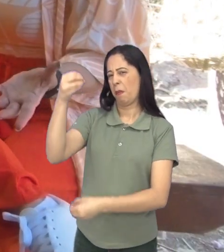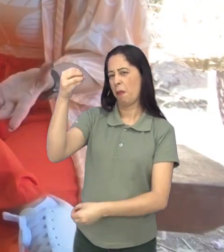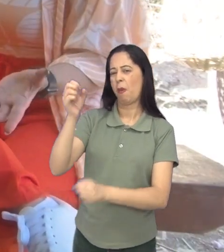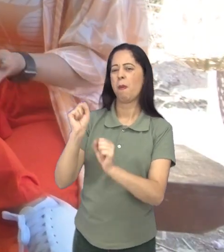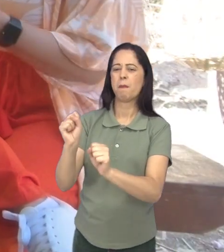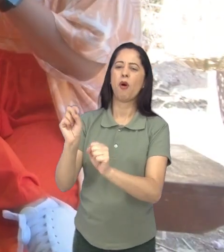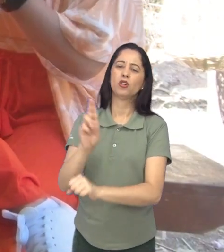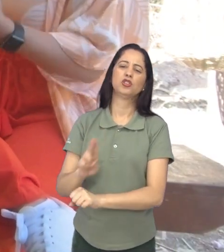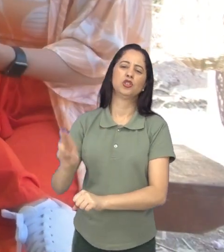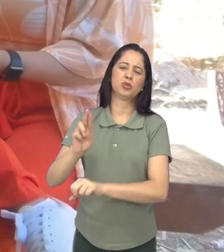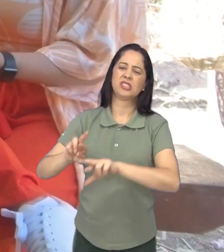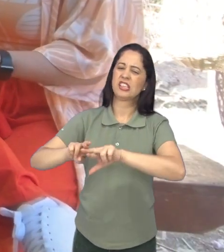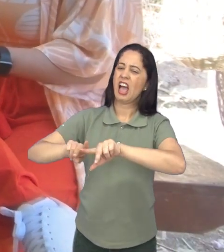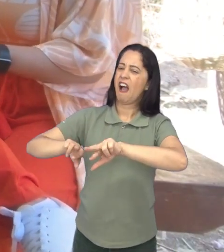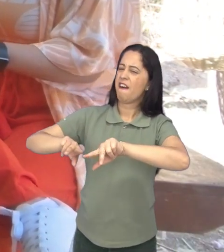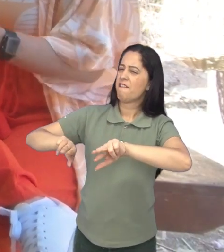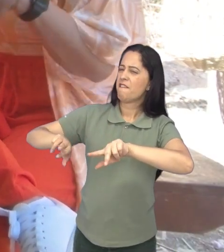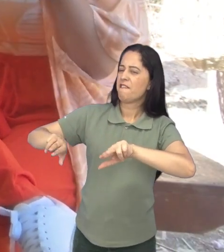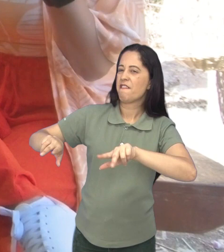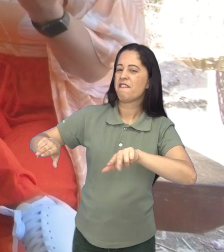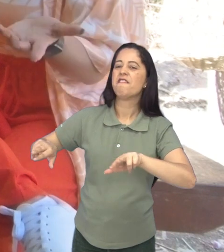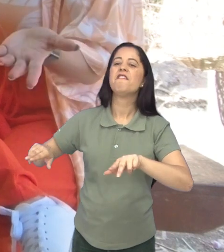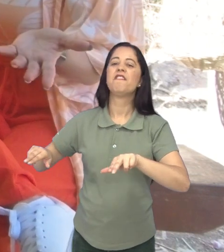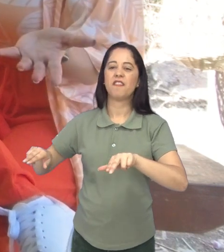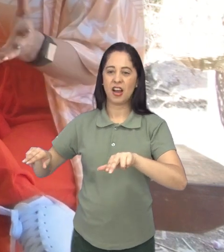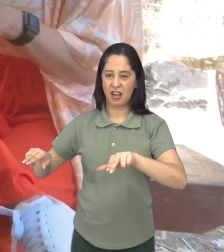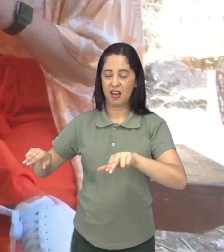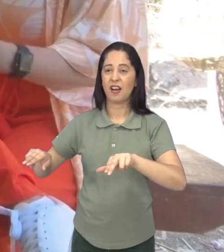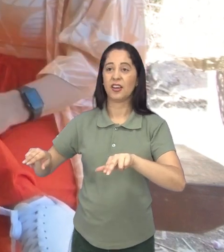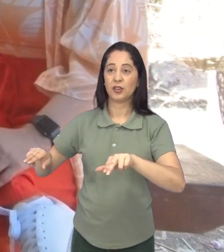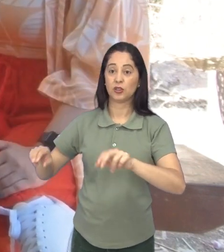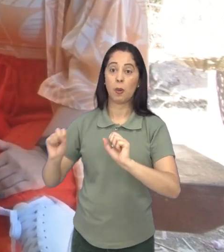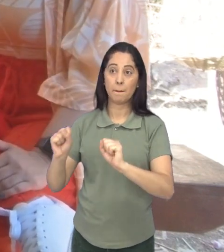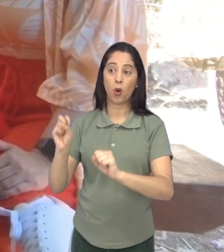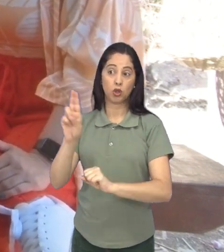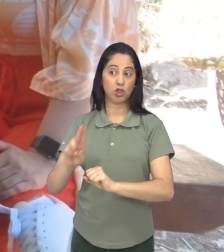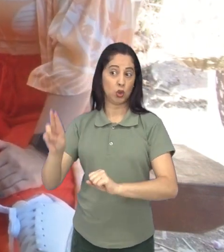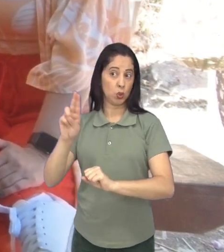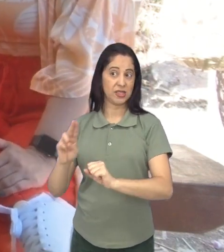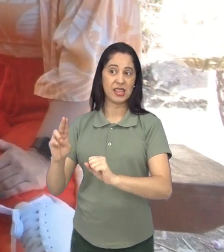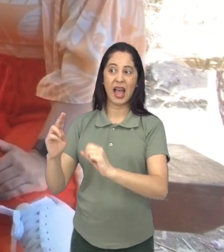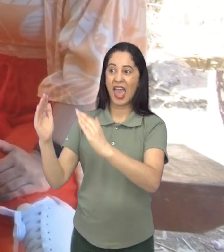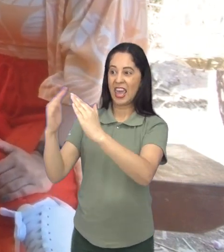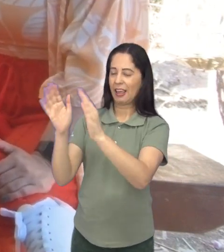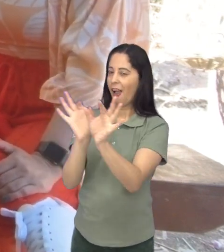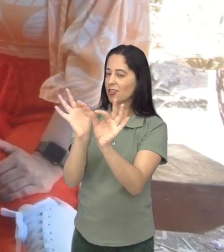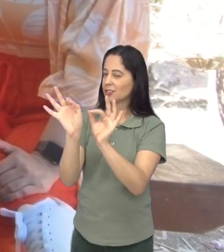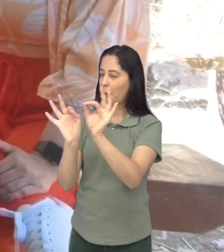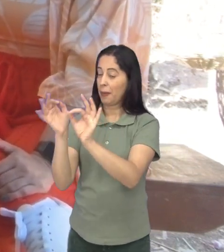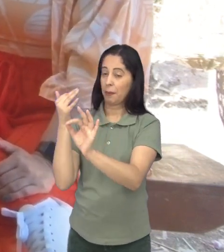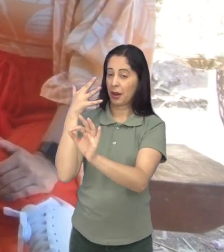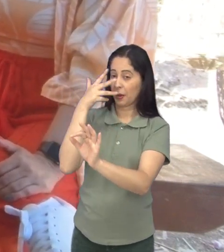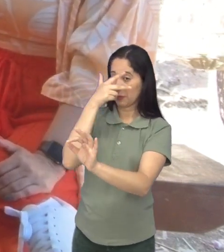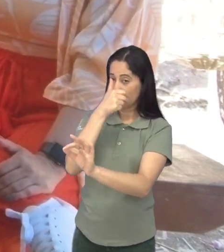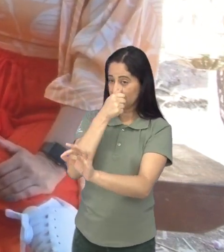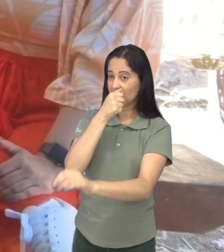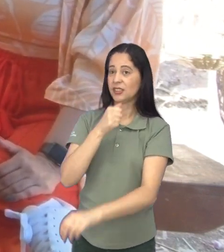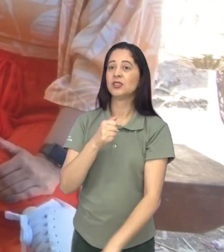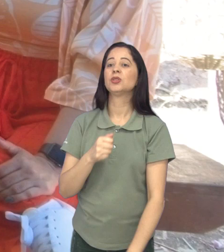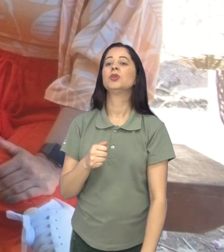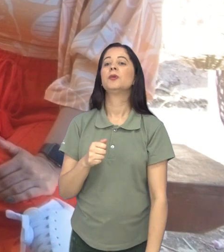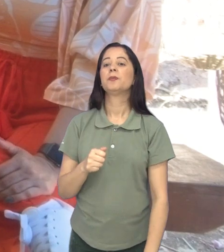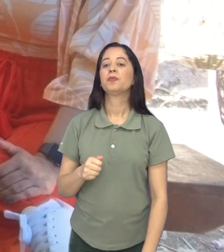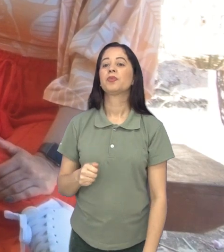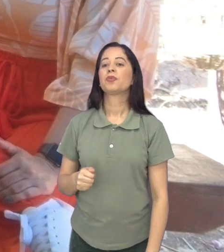várias coisas, tanto para decoração quanto para muito mais coisas. Inclusive, a gente vai